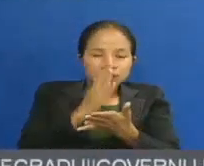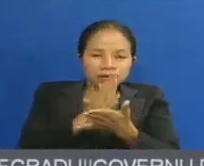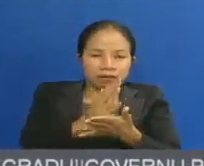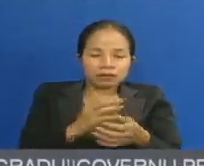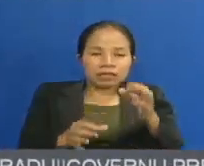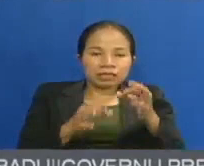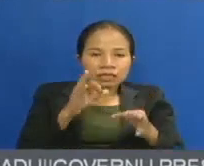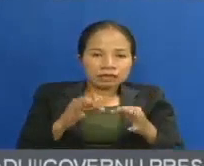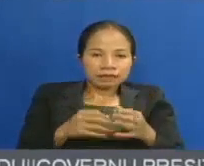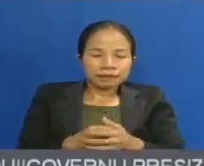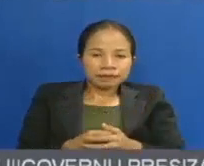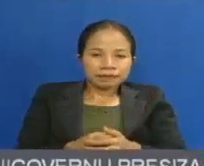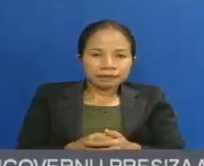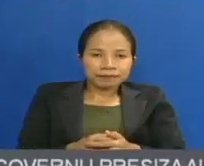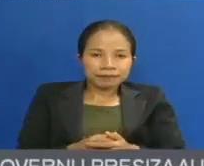la estômago lá.